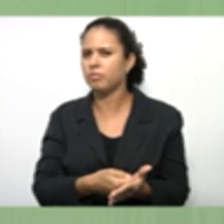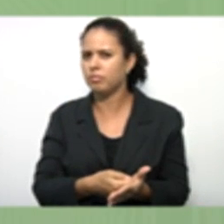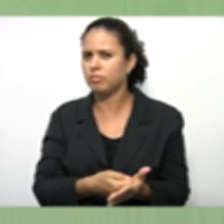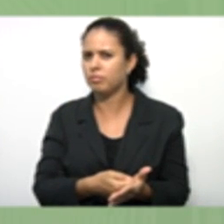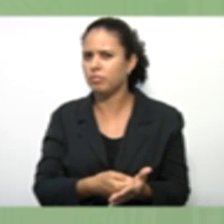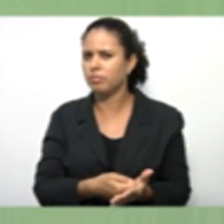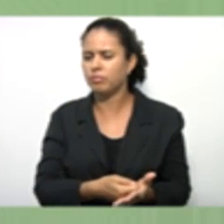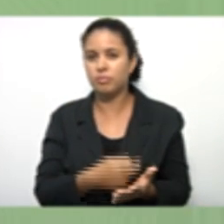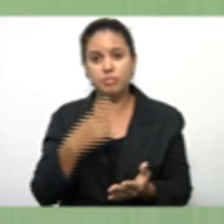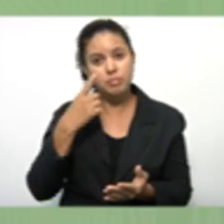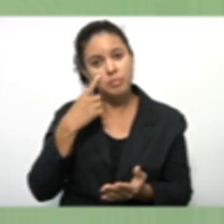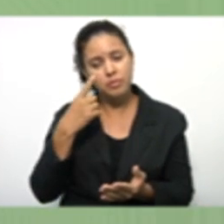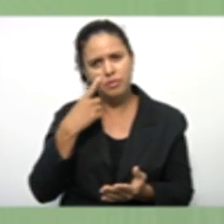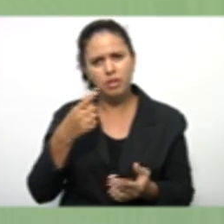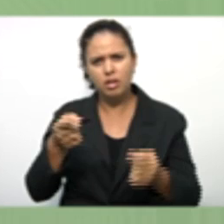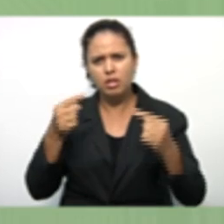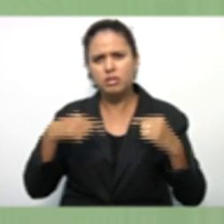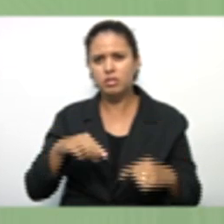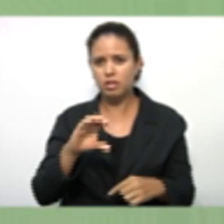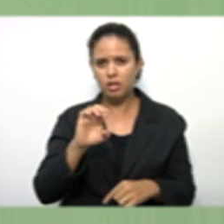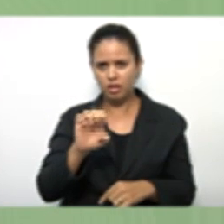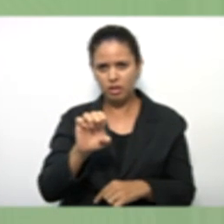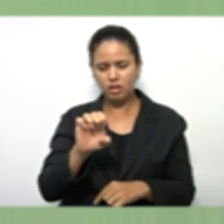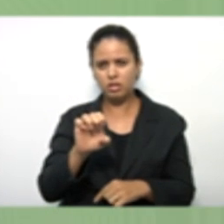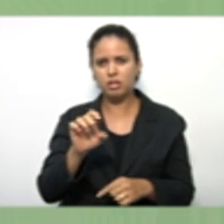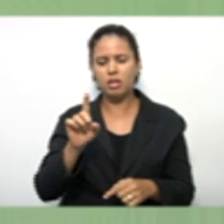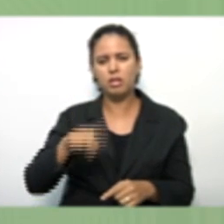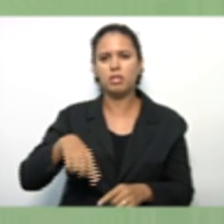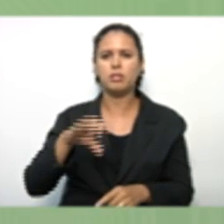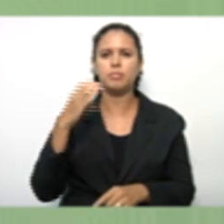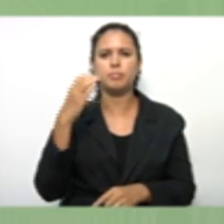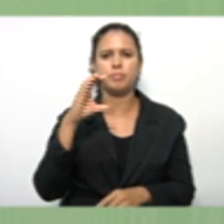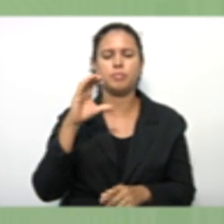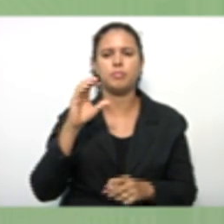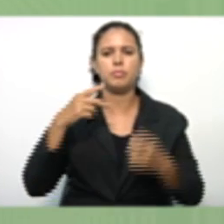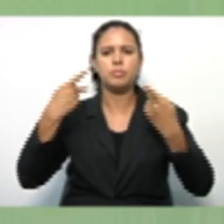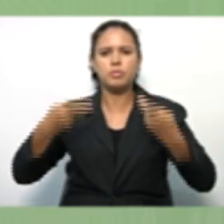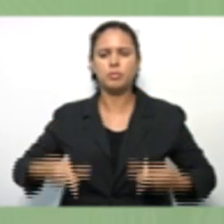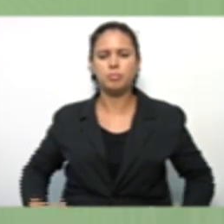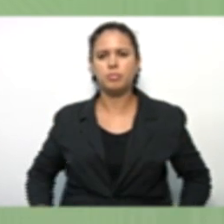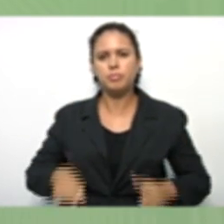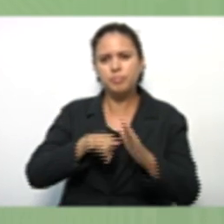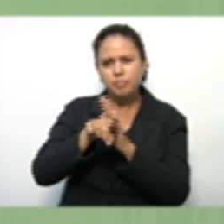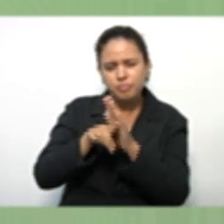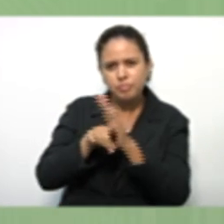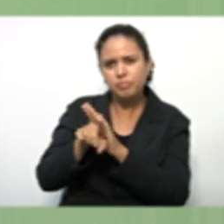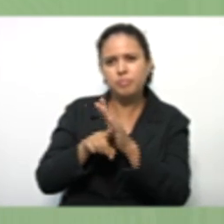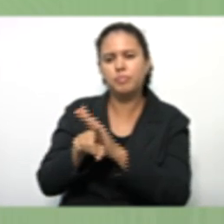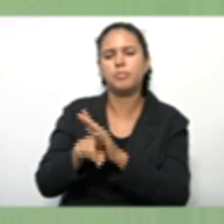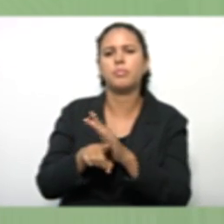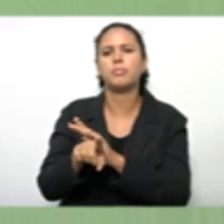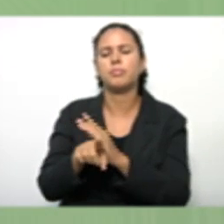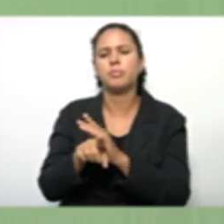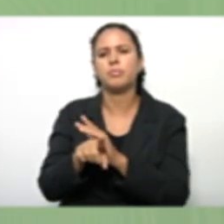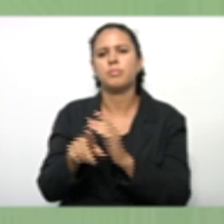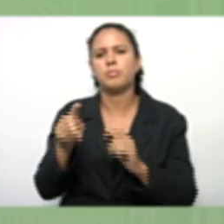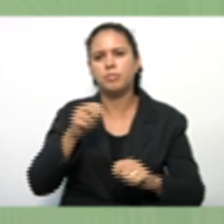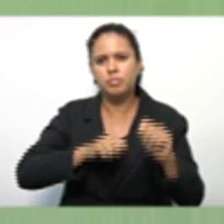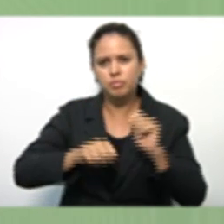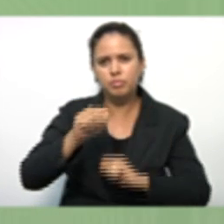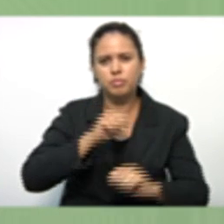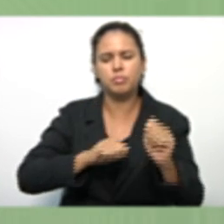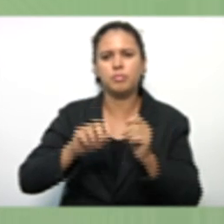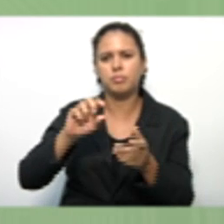alguma alternativa? A letra E é uma ciência humana e tem por objetivo analisar, controlar e registrar o patrimônio